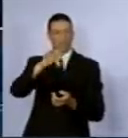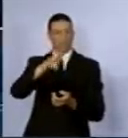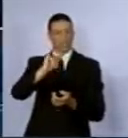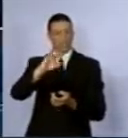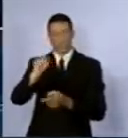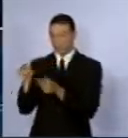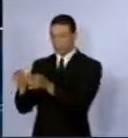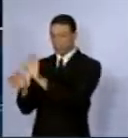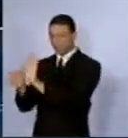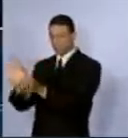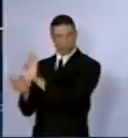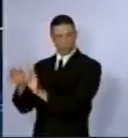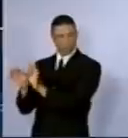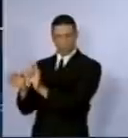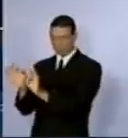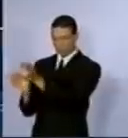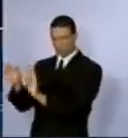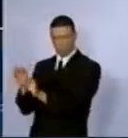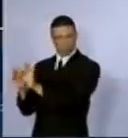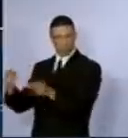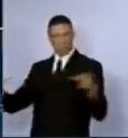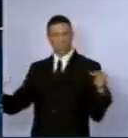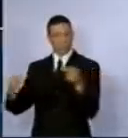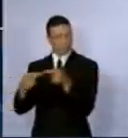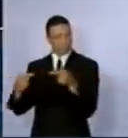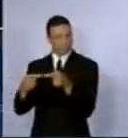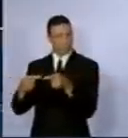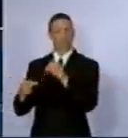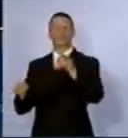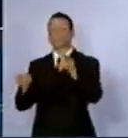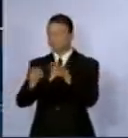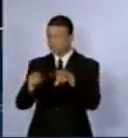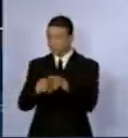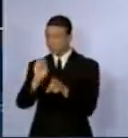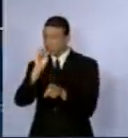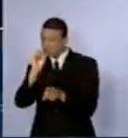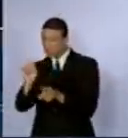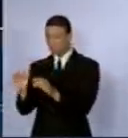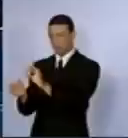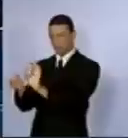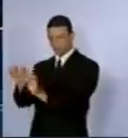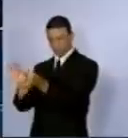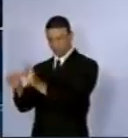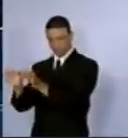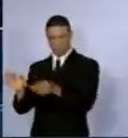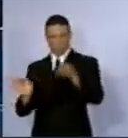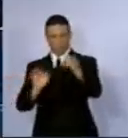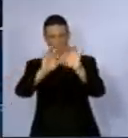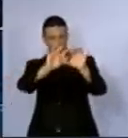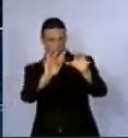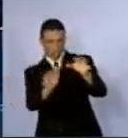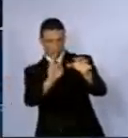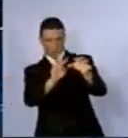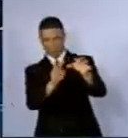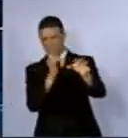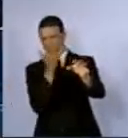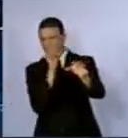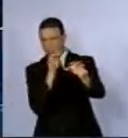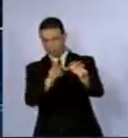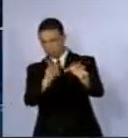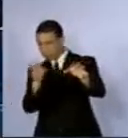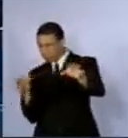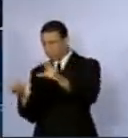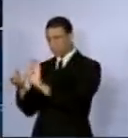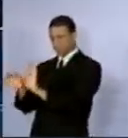ao estresse quando, estando em um campo eletromagnético de referências bastante baixas. Bom, aqui